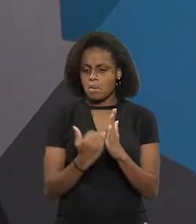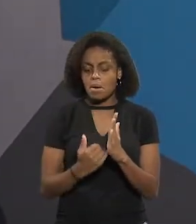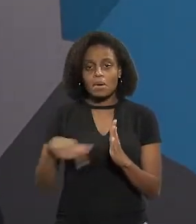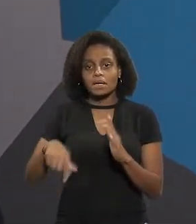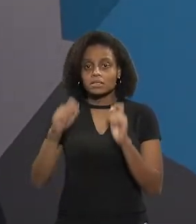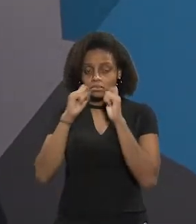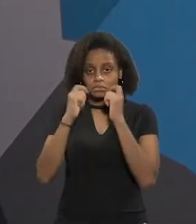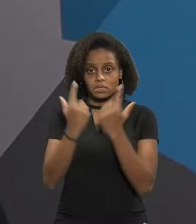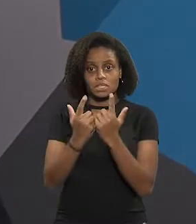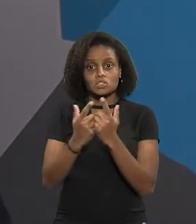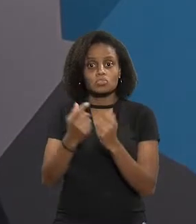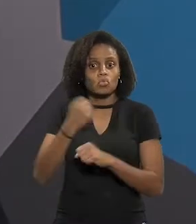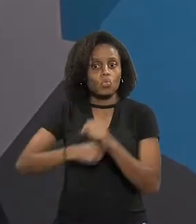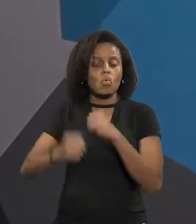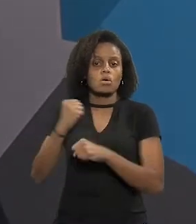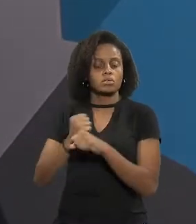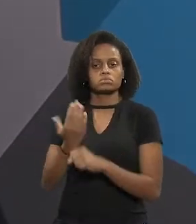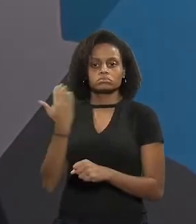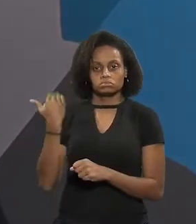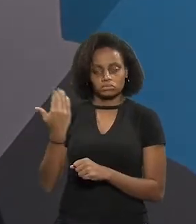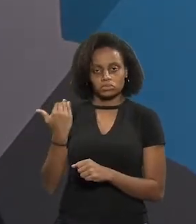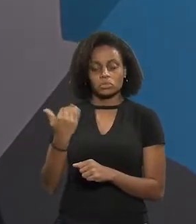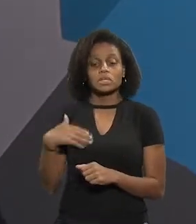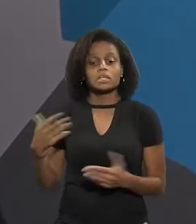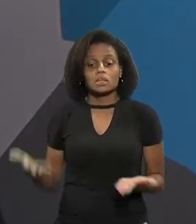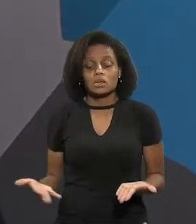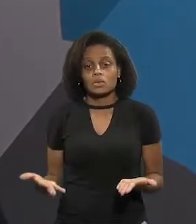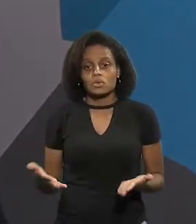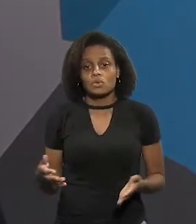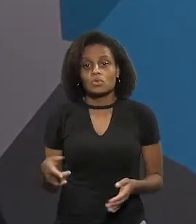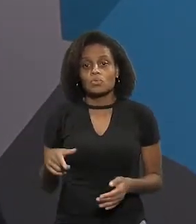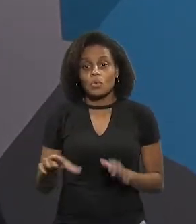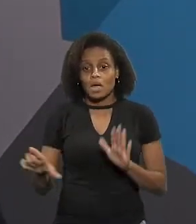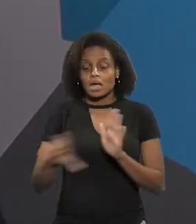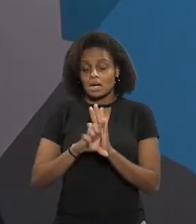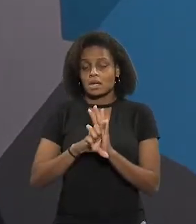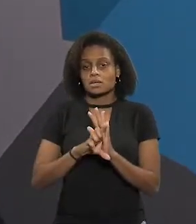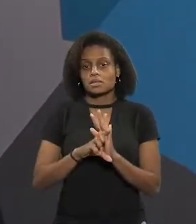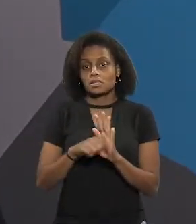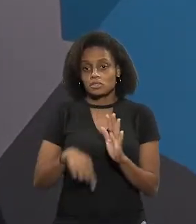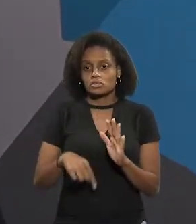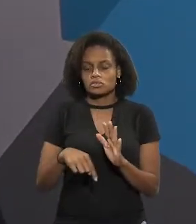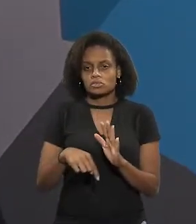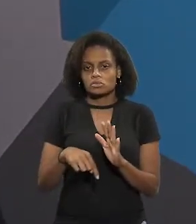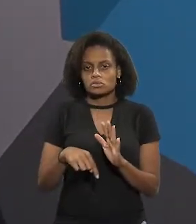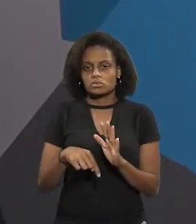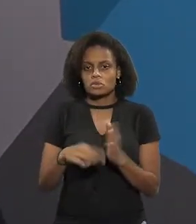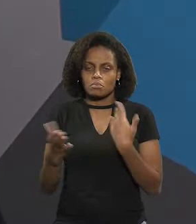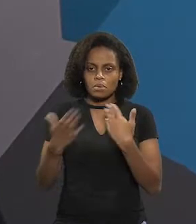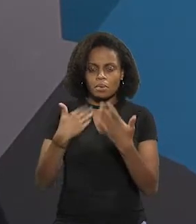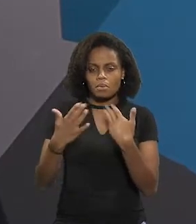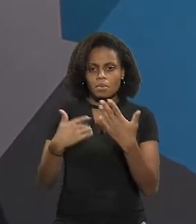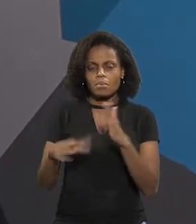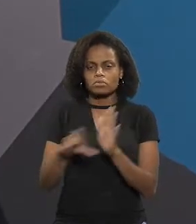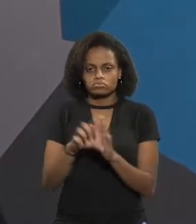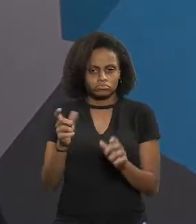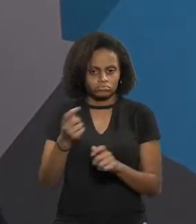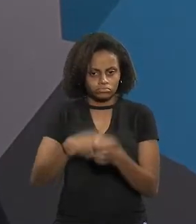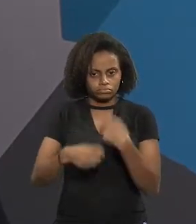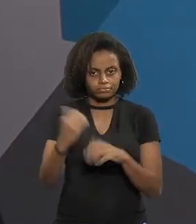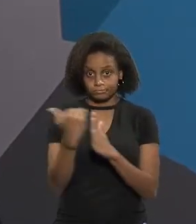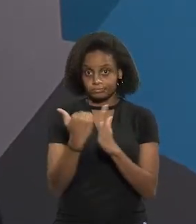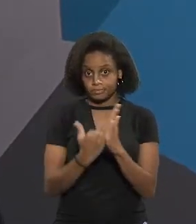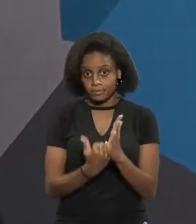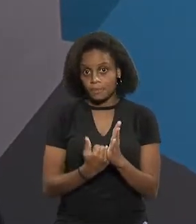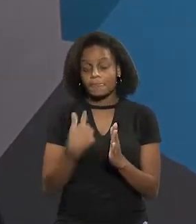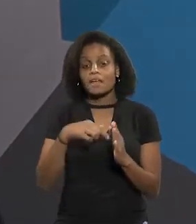no exercício anterior. Então, esse momento, a discussão da Lei de Diretrizes Orçamentárias é que vai dar o norte do que será